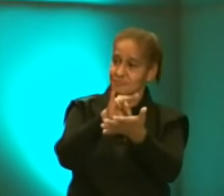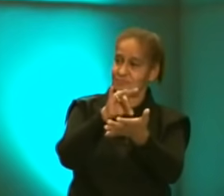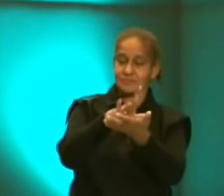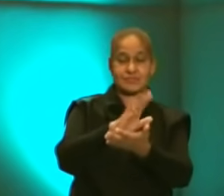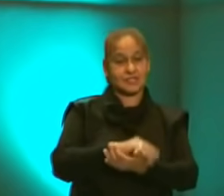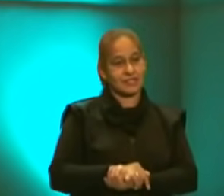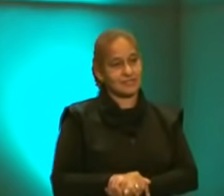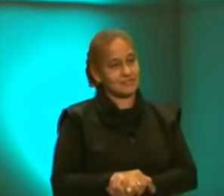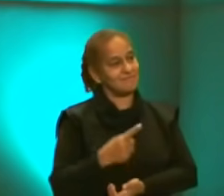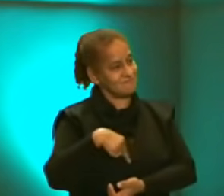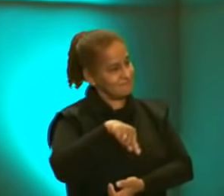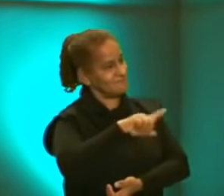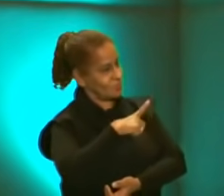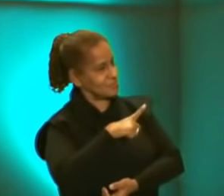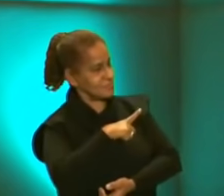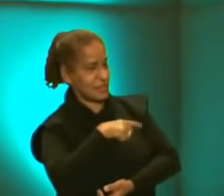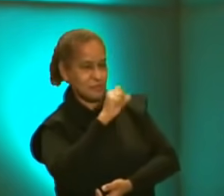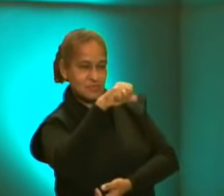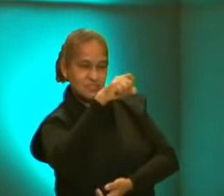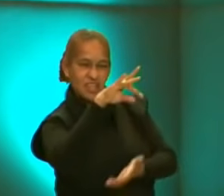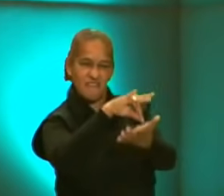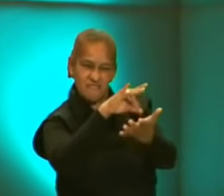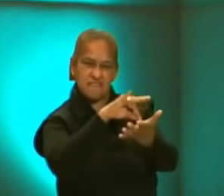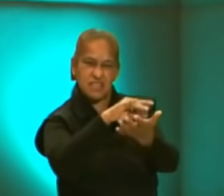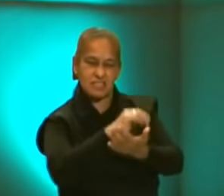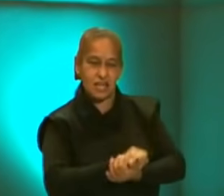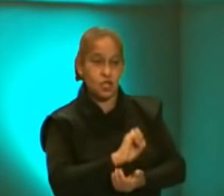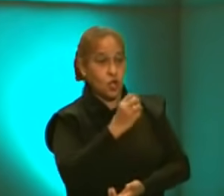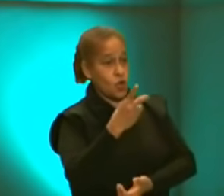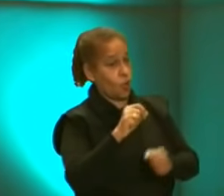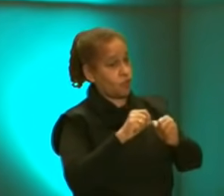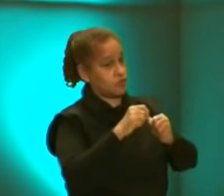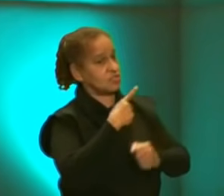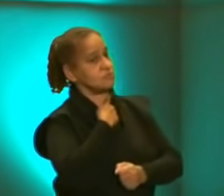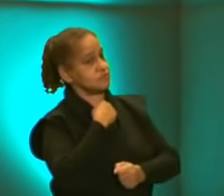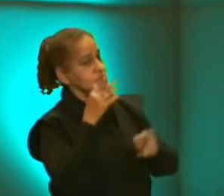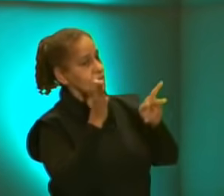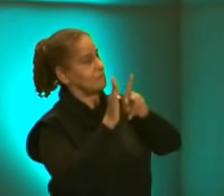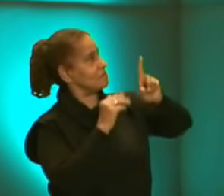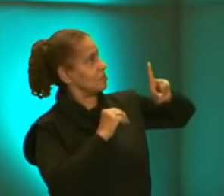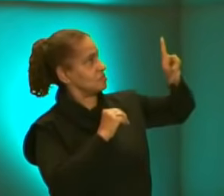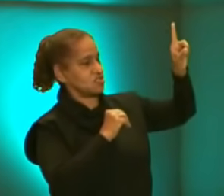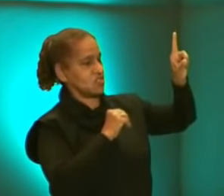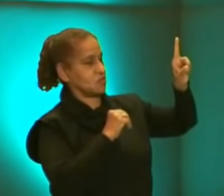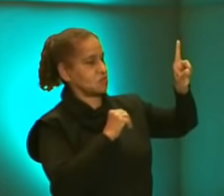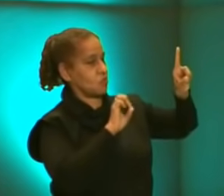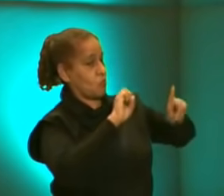Queridos, nós sempre temos a opção: ou fazemos as coisas segundo a vontade de Deus, ou não fazemos.